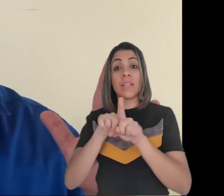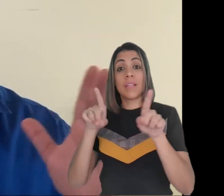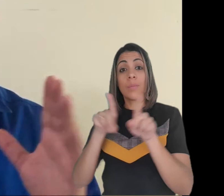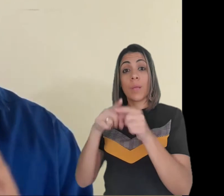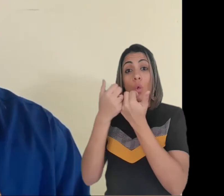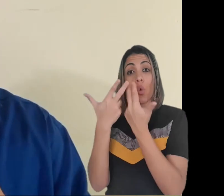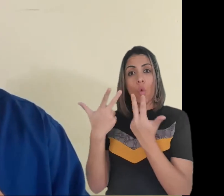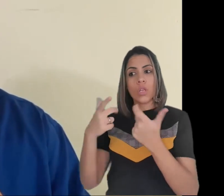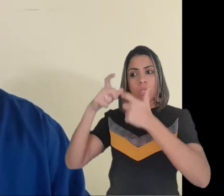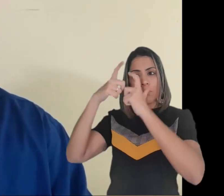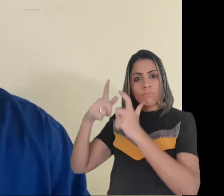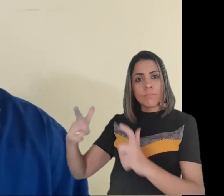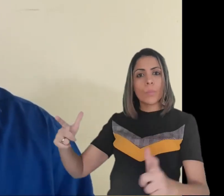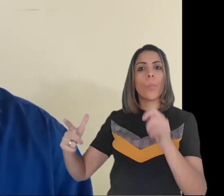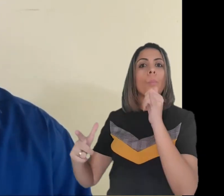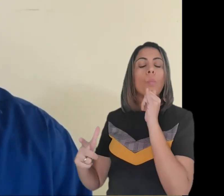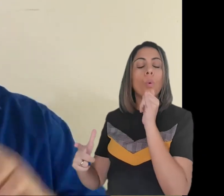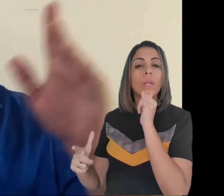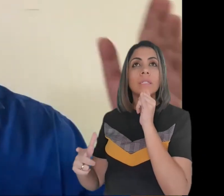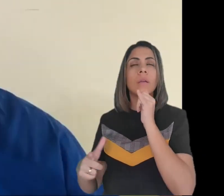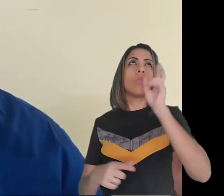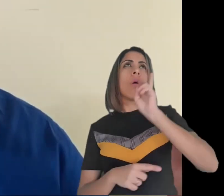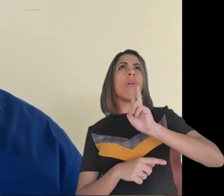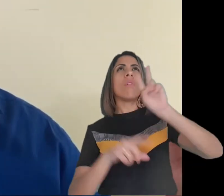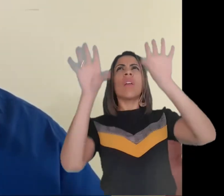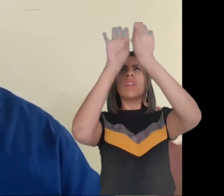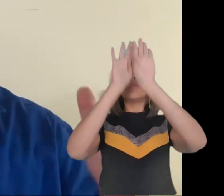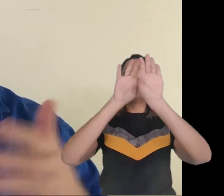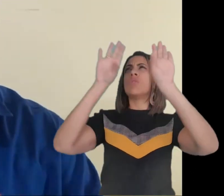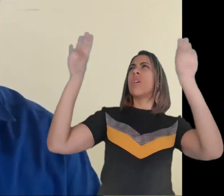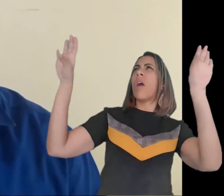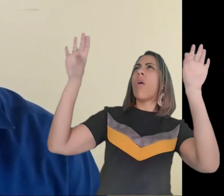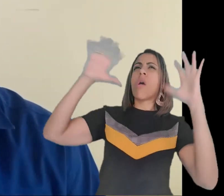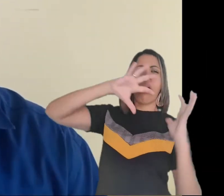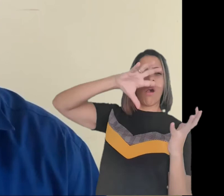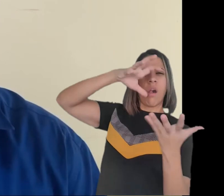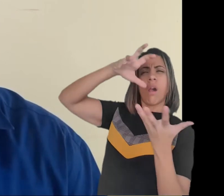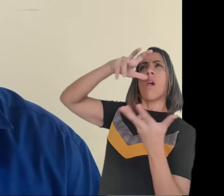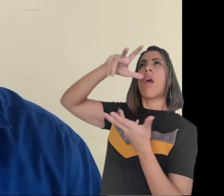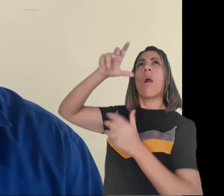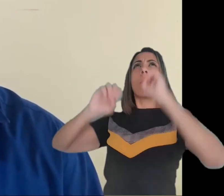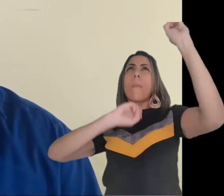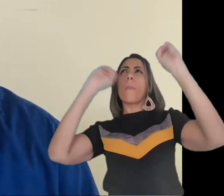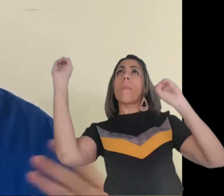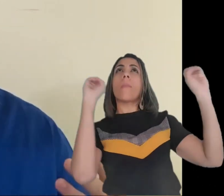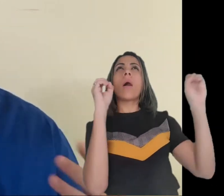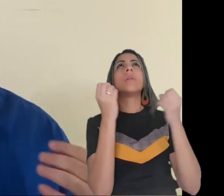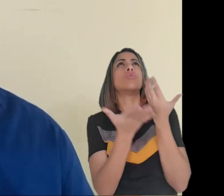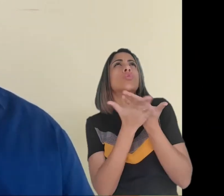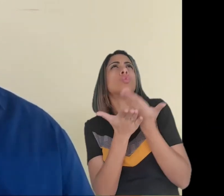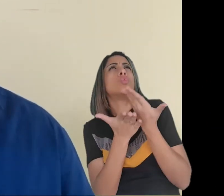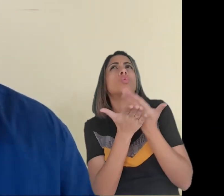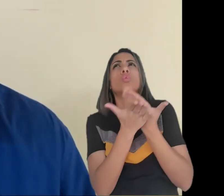macro, podemos ter como objeto da concentração uma galáxia e estudar o movimento da galáxia. Veja